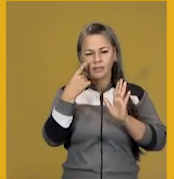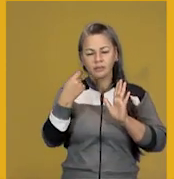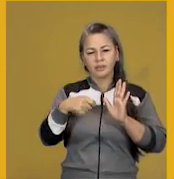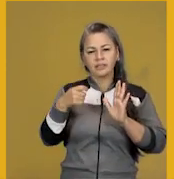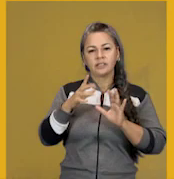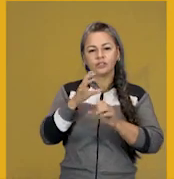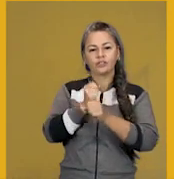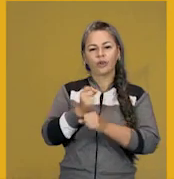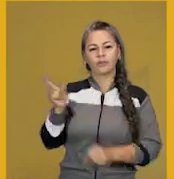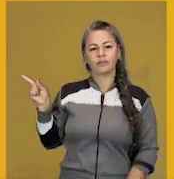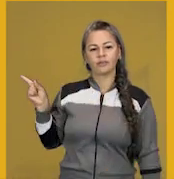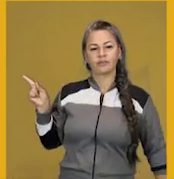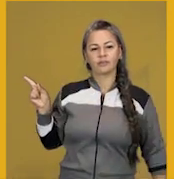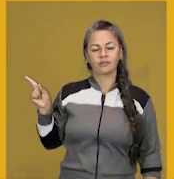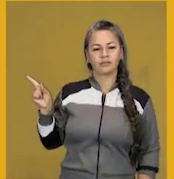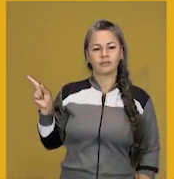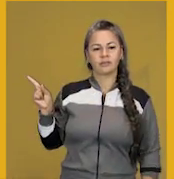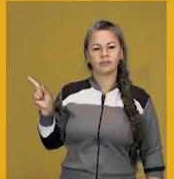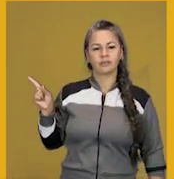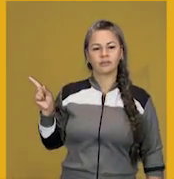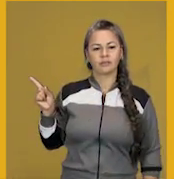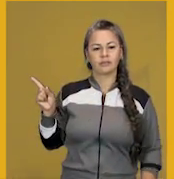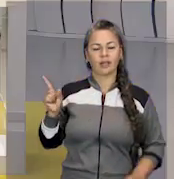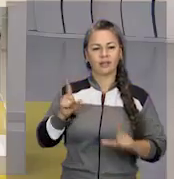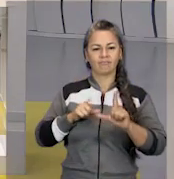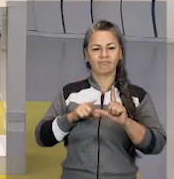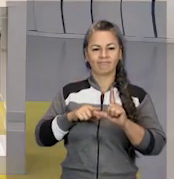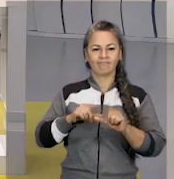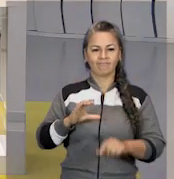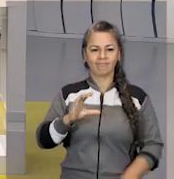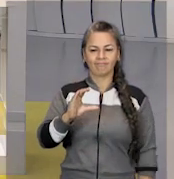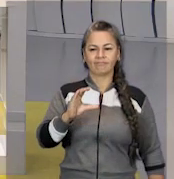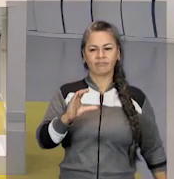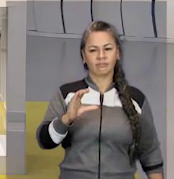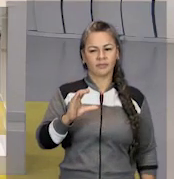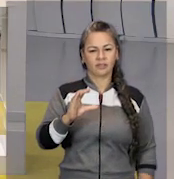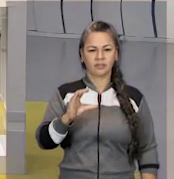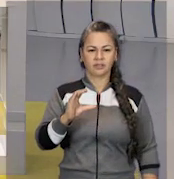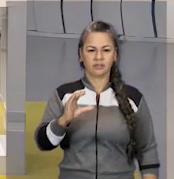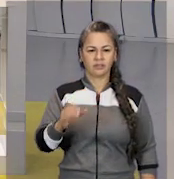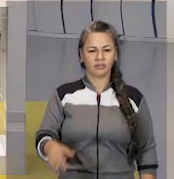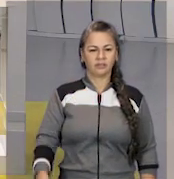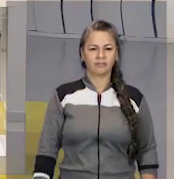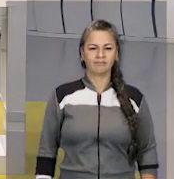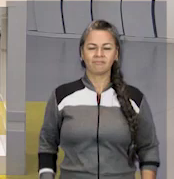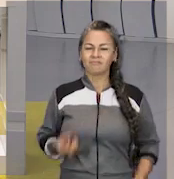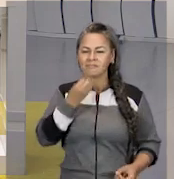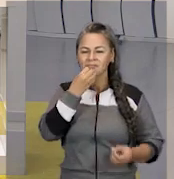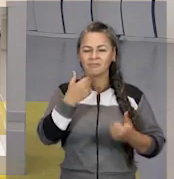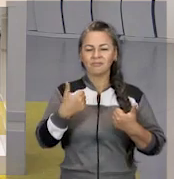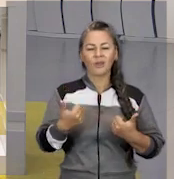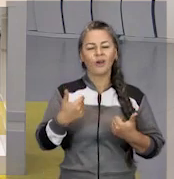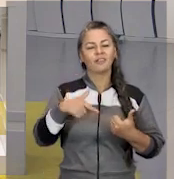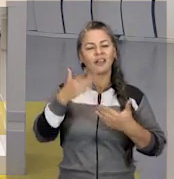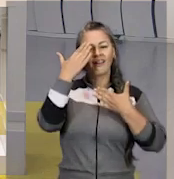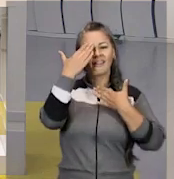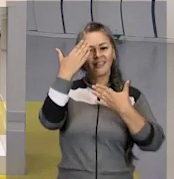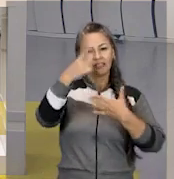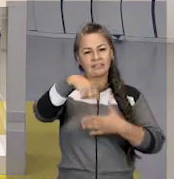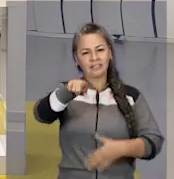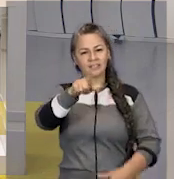que eu tenho a temperatura final. Bom, pessoal, é isso por hoje. Nós agradecemos muito